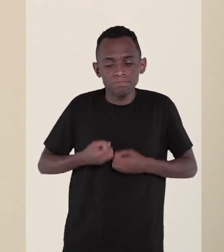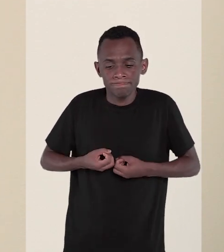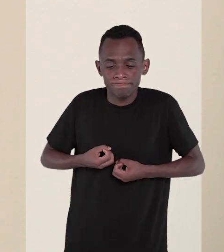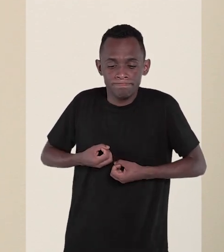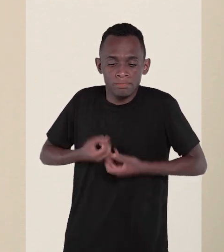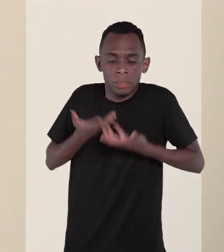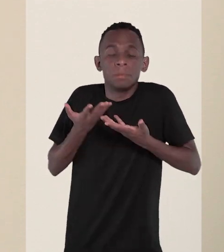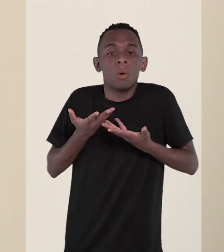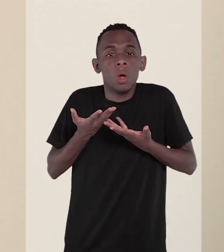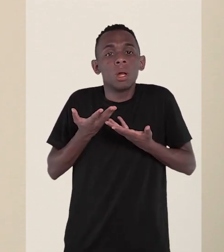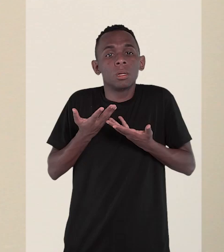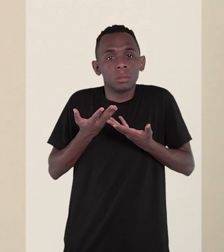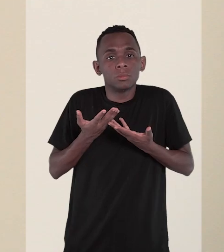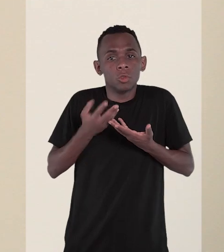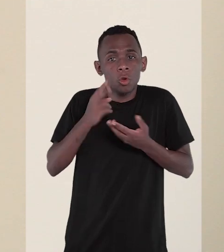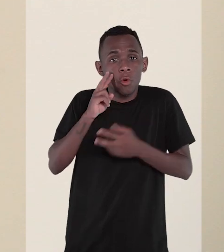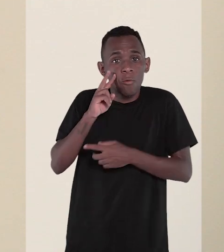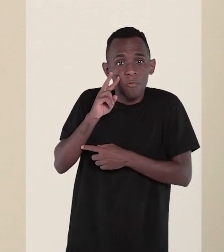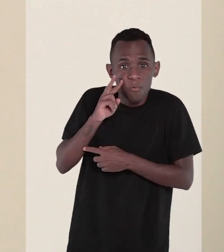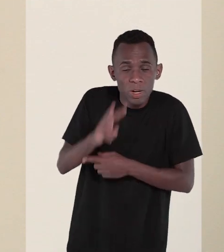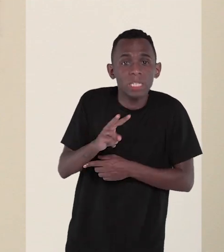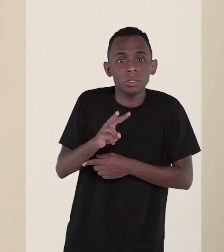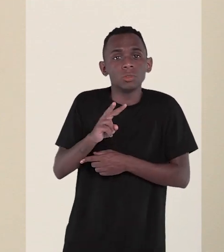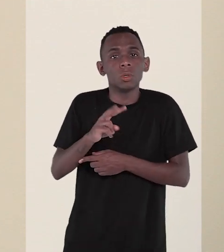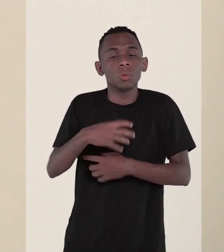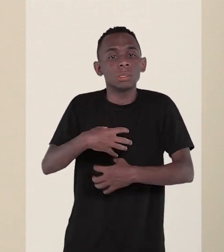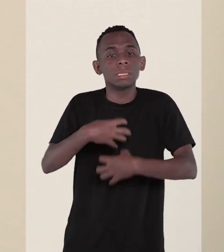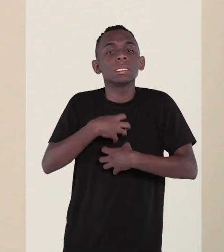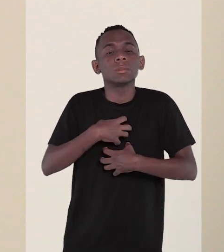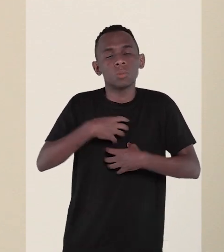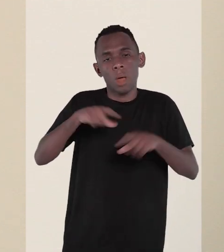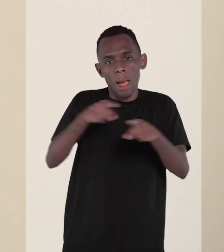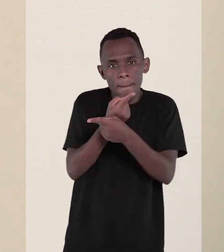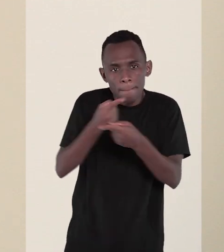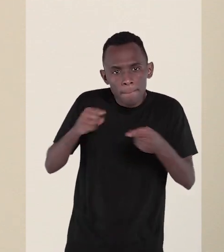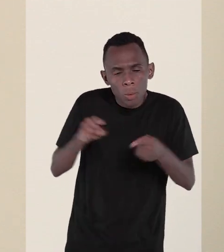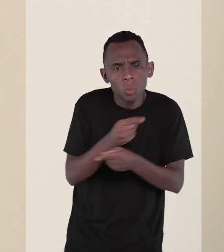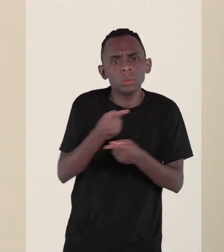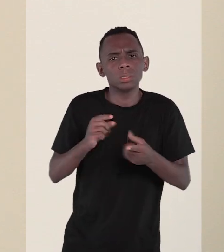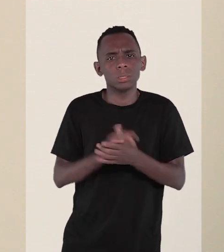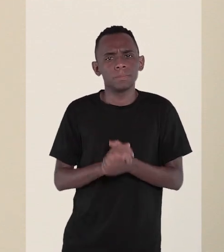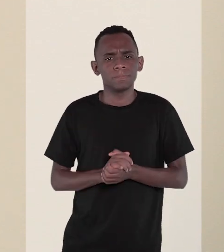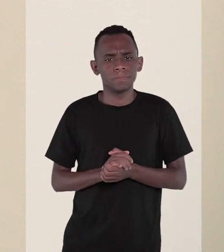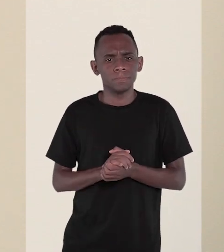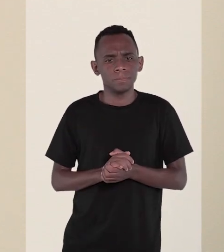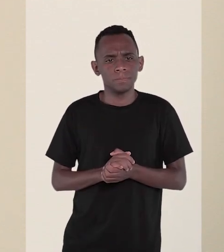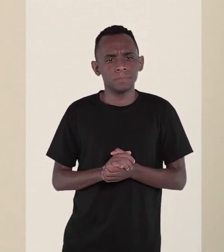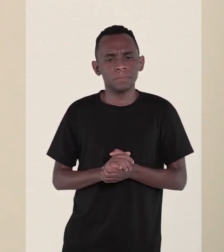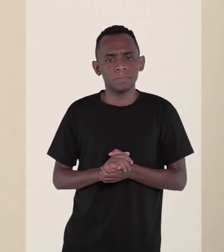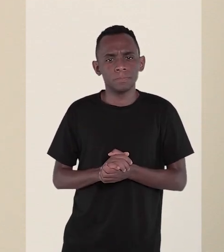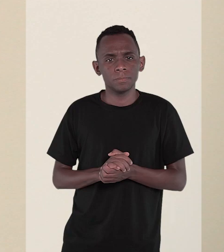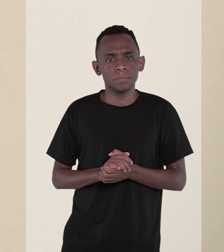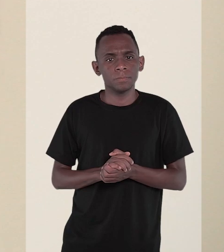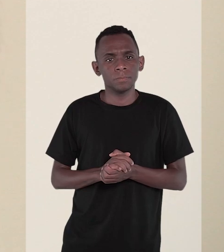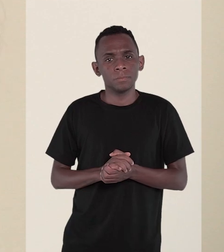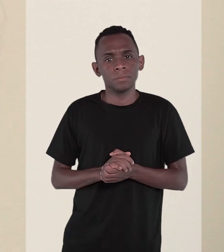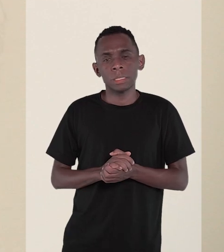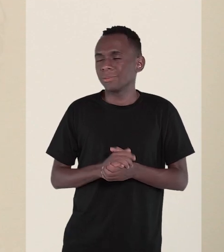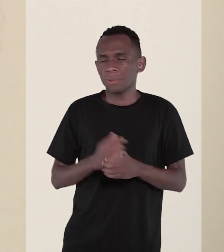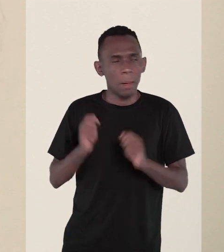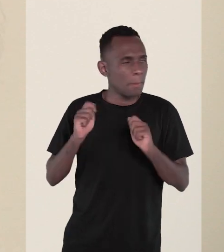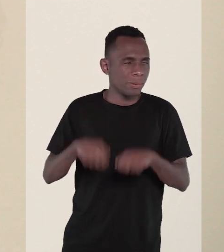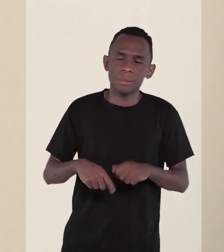naquilo, do que eu faço, de como eu vejo pessoalmente, porque eu sinto a música há 41 anos. Né?